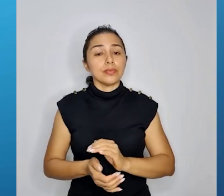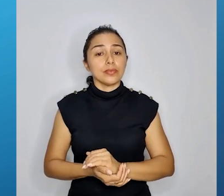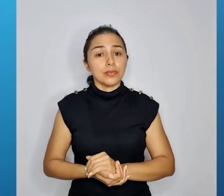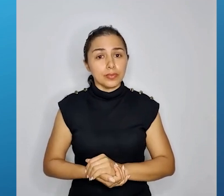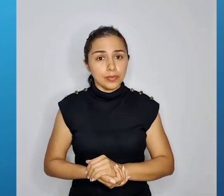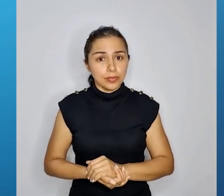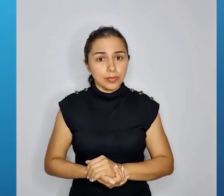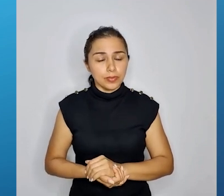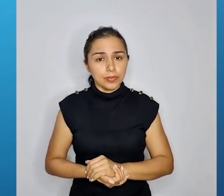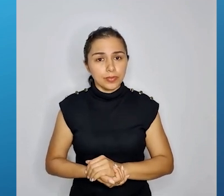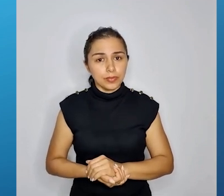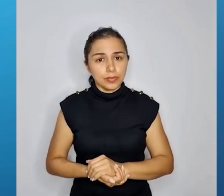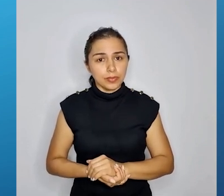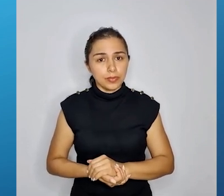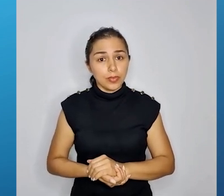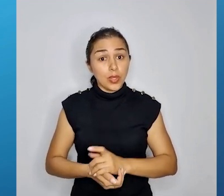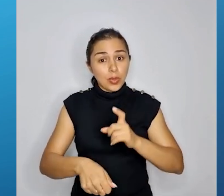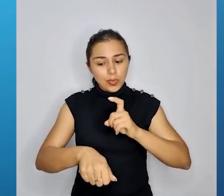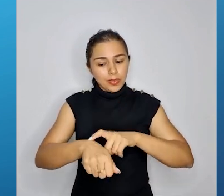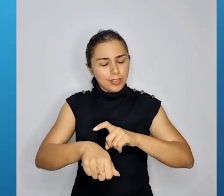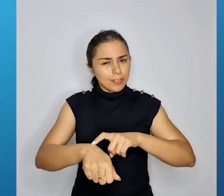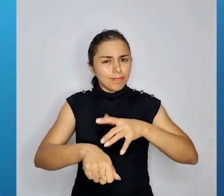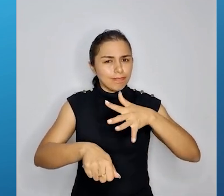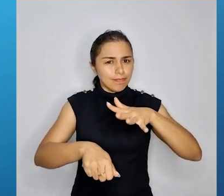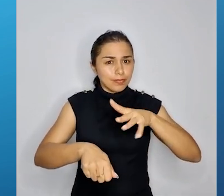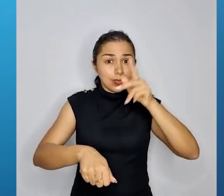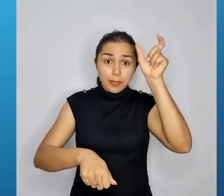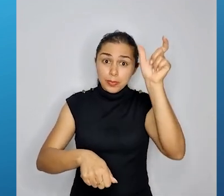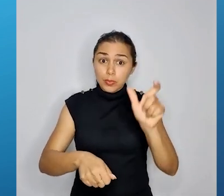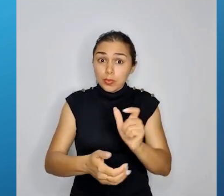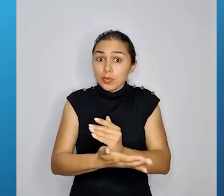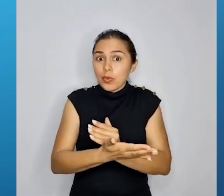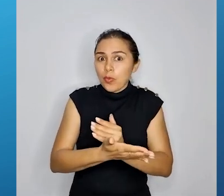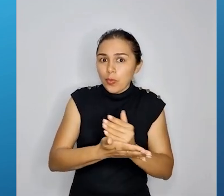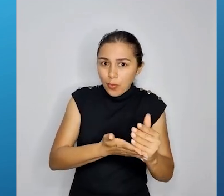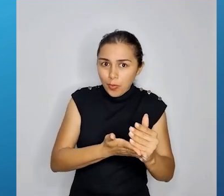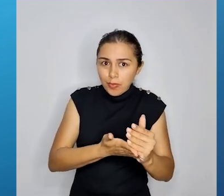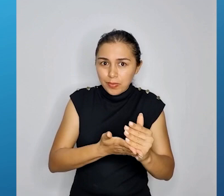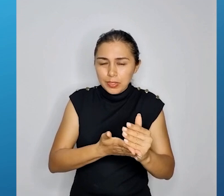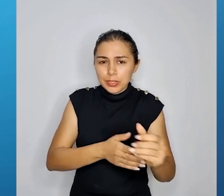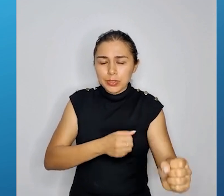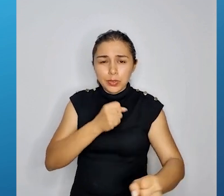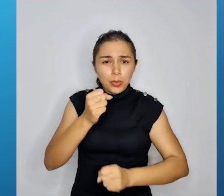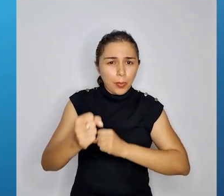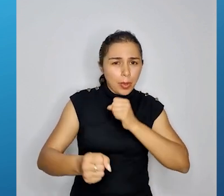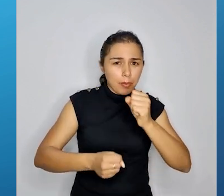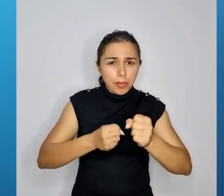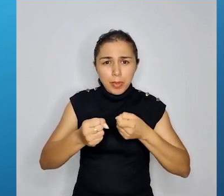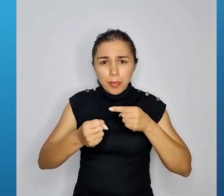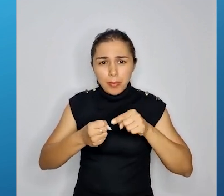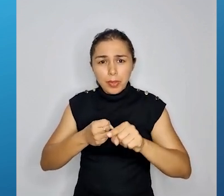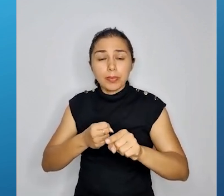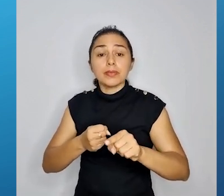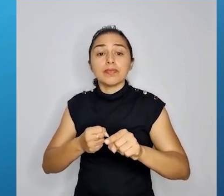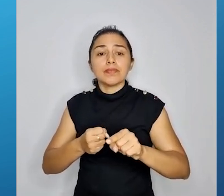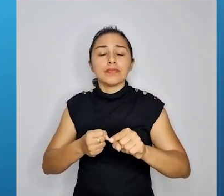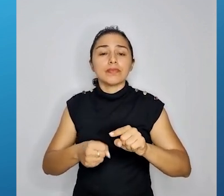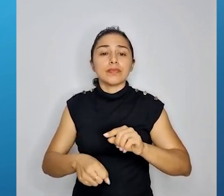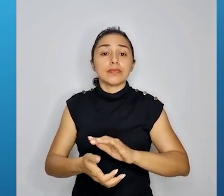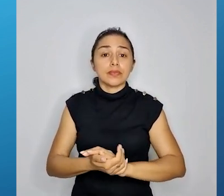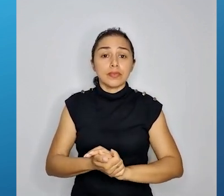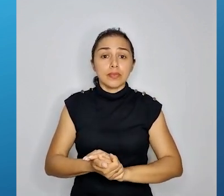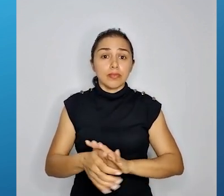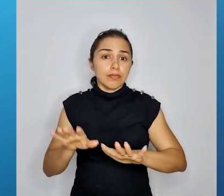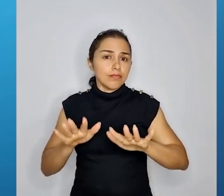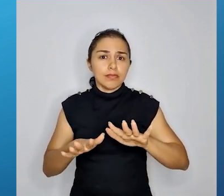médio de uma maratona para aqueles atletas iniciantes ou que vai fazer sua primeira prova, ele varia entre 4